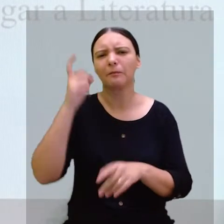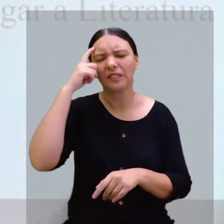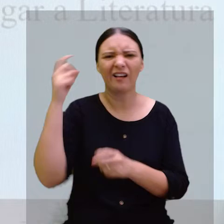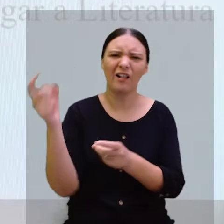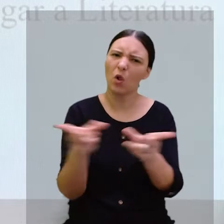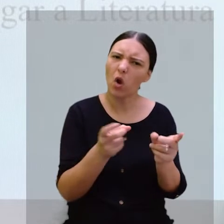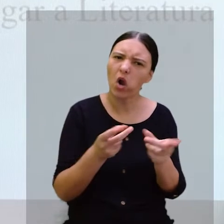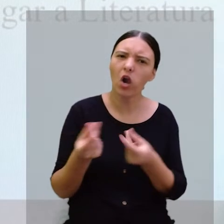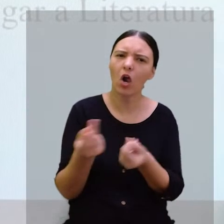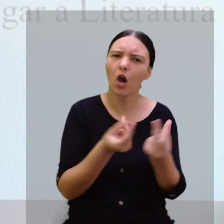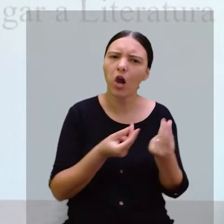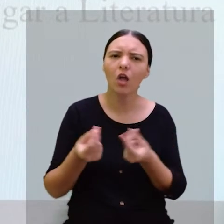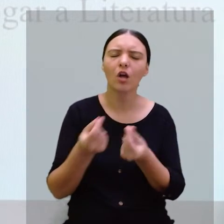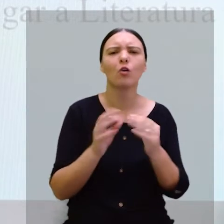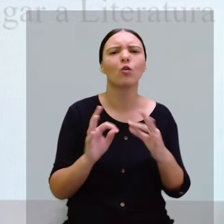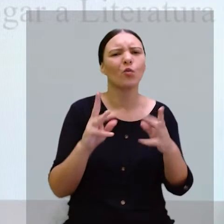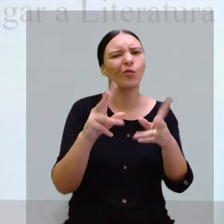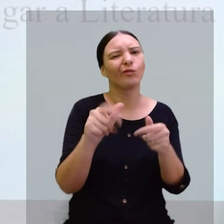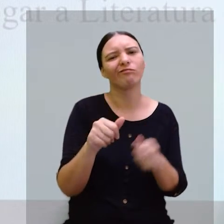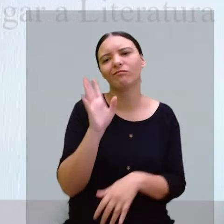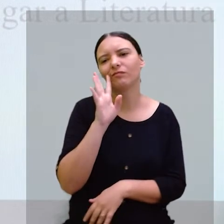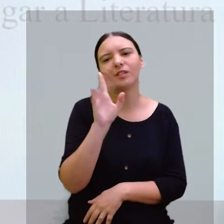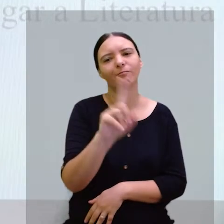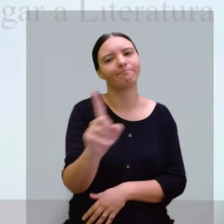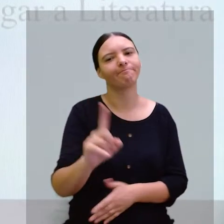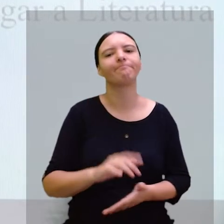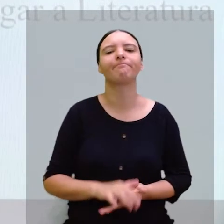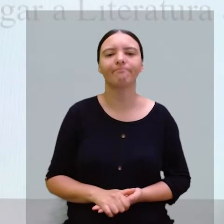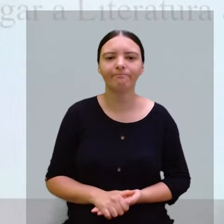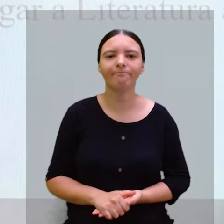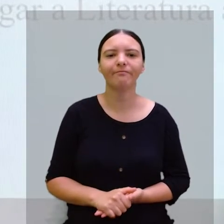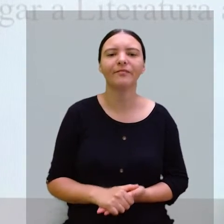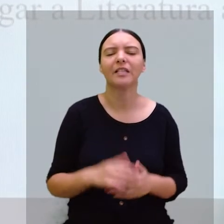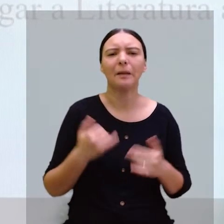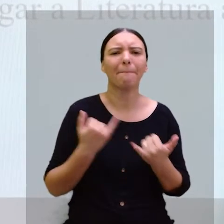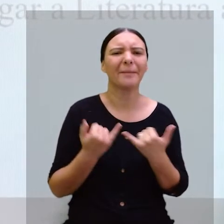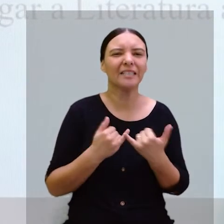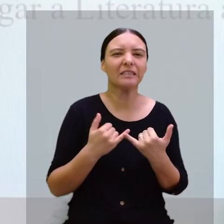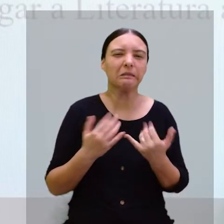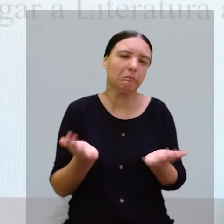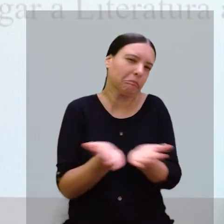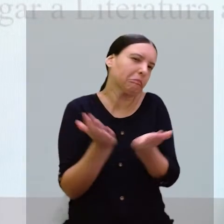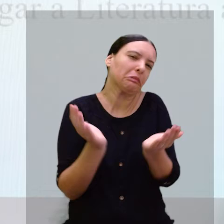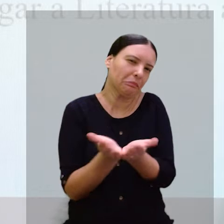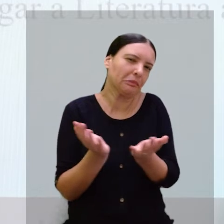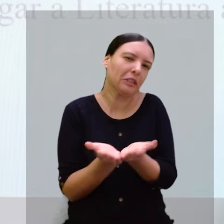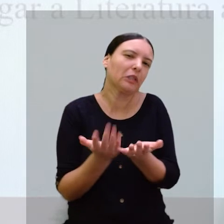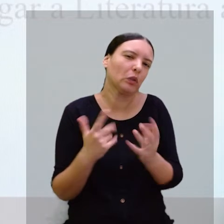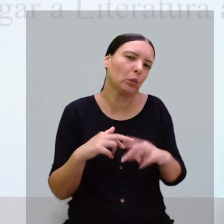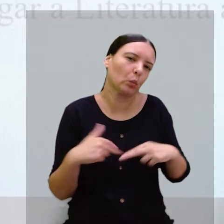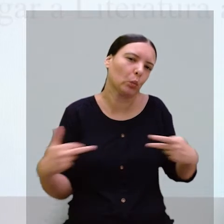comercial, todos os gestos, nem sempre é bacana. Né? E empobrece todos os gestos. Né?